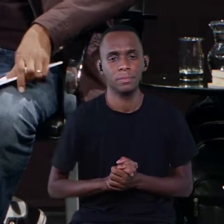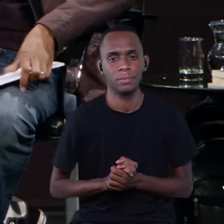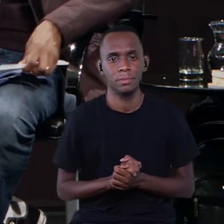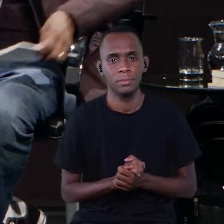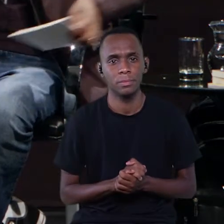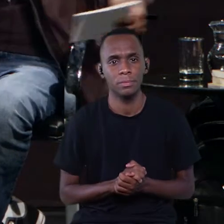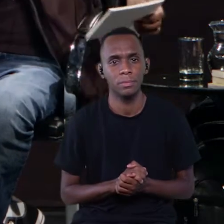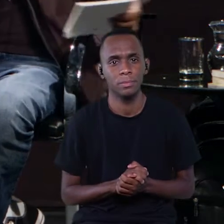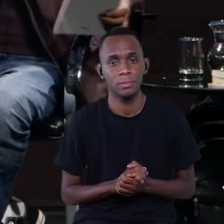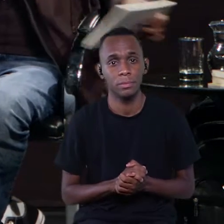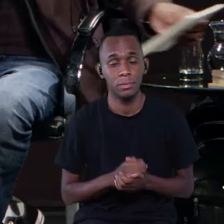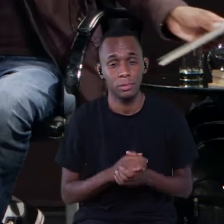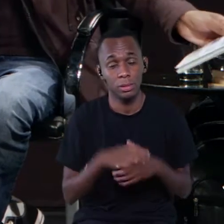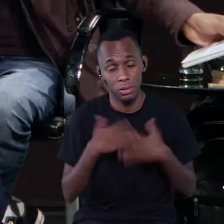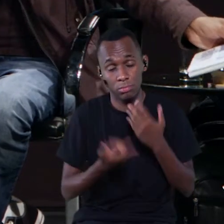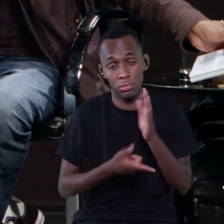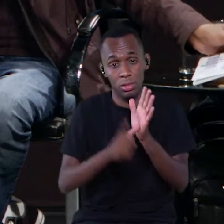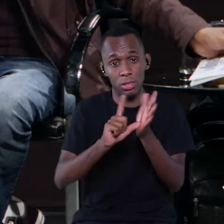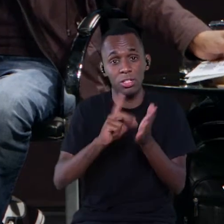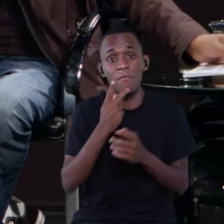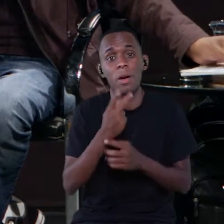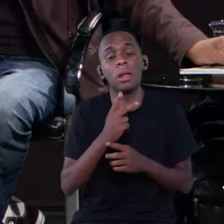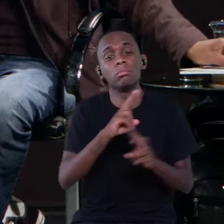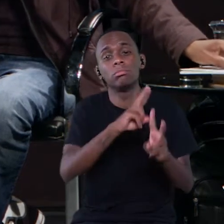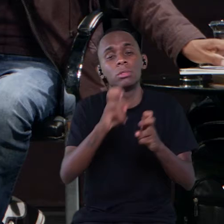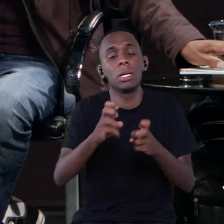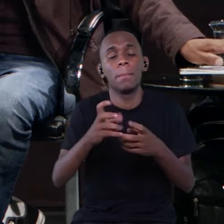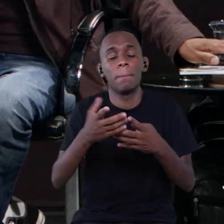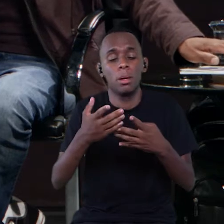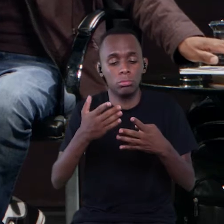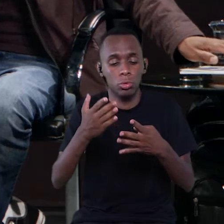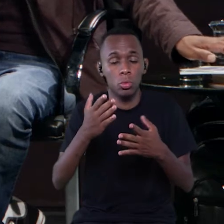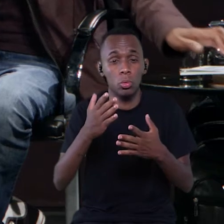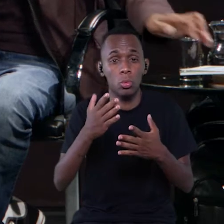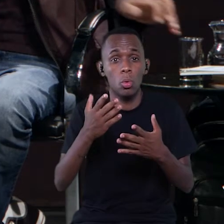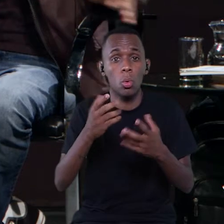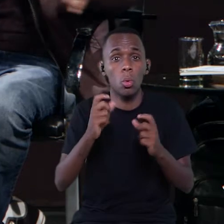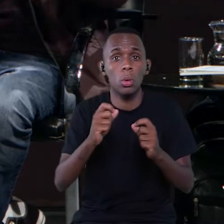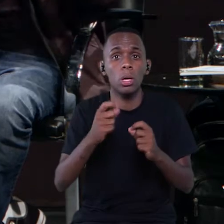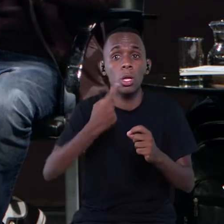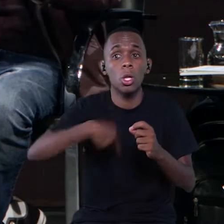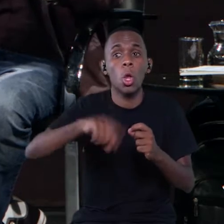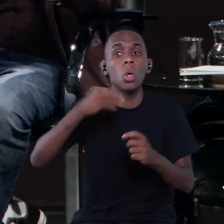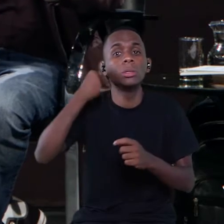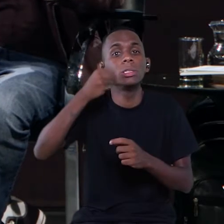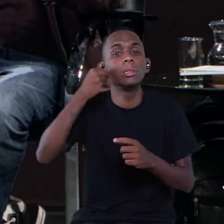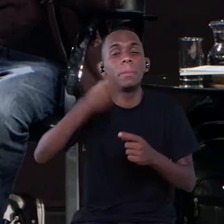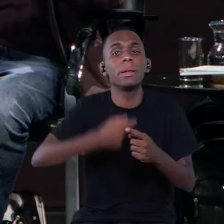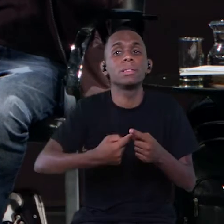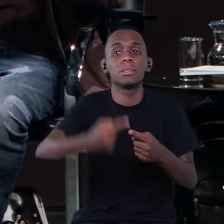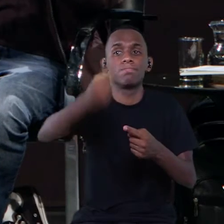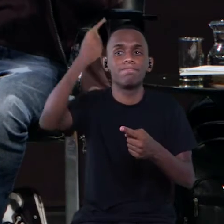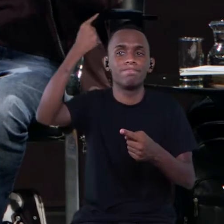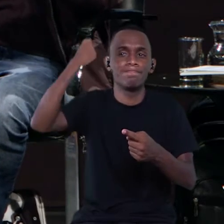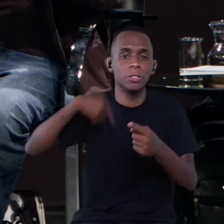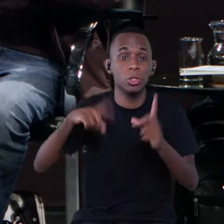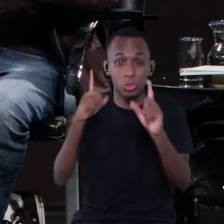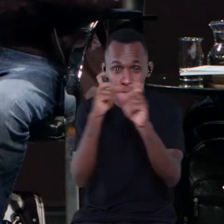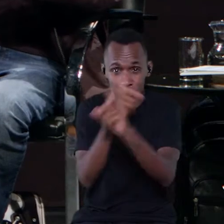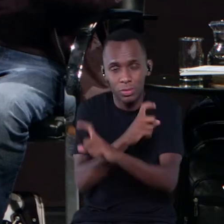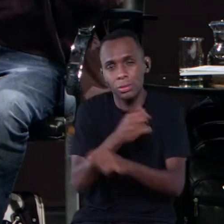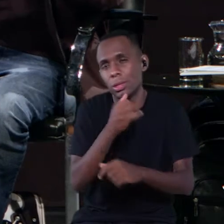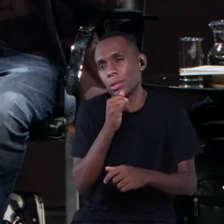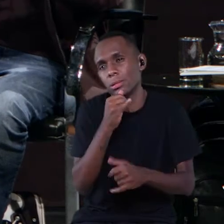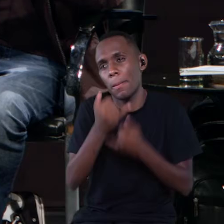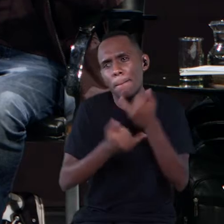Bom, antes de falar de cada um dos livros, acho que eu gosto de pensar que a gente é sempre fruto de experiências históricas complexas, né? Quando